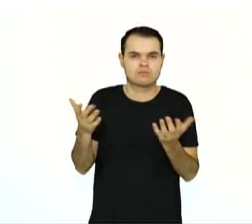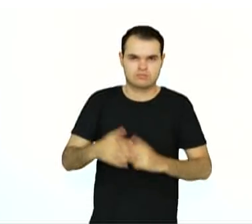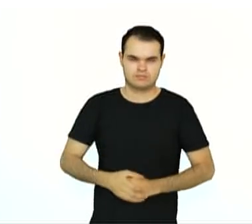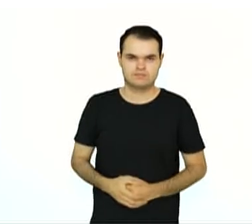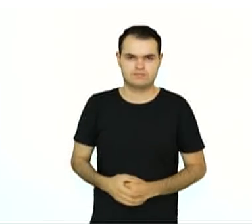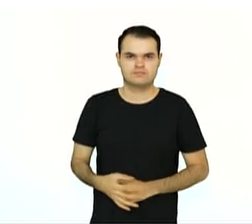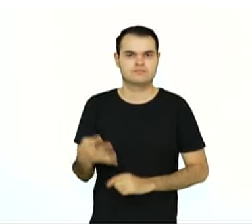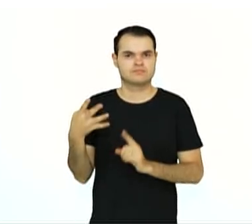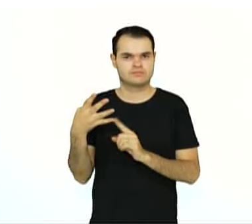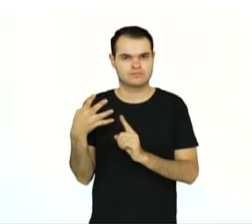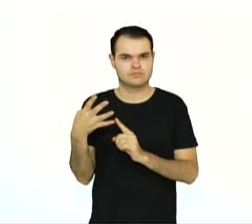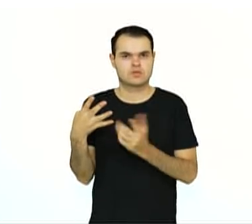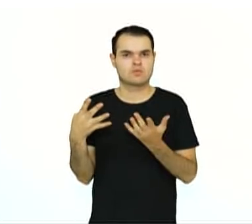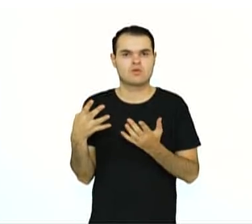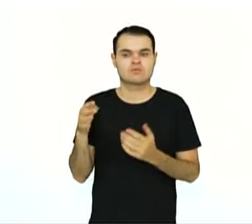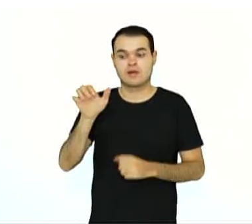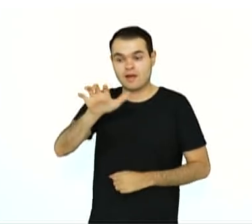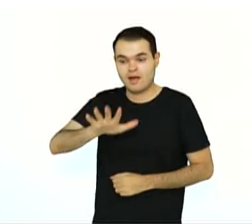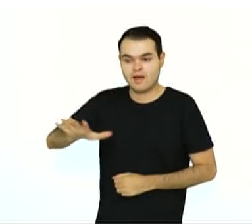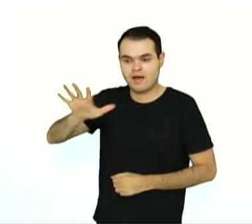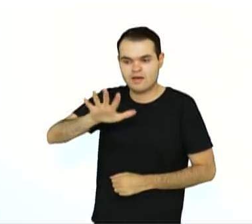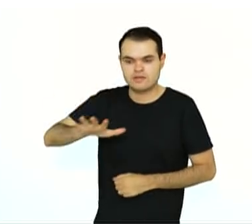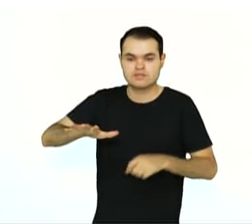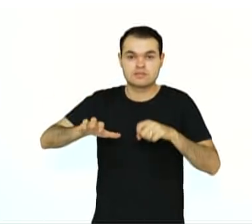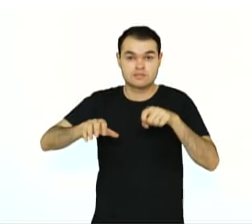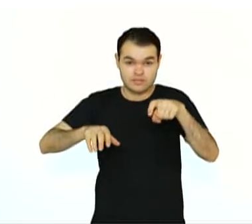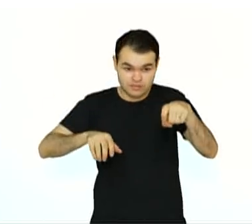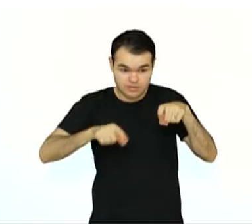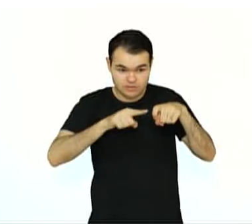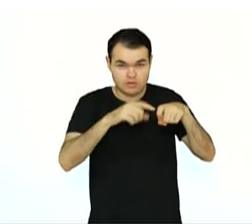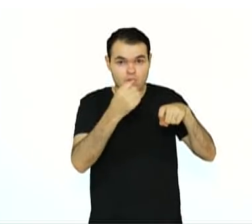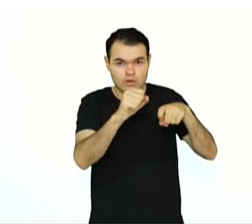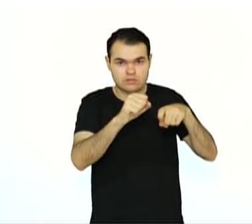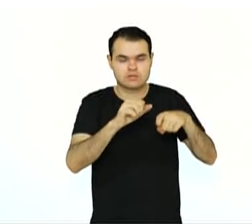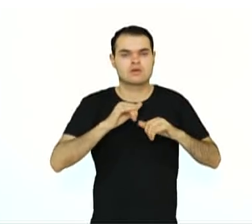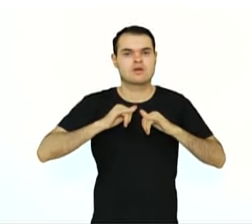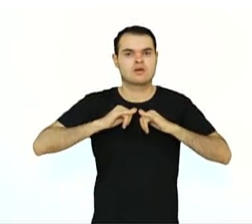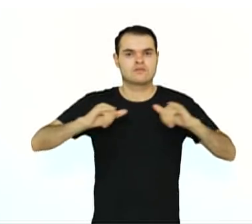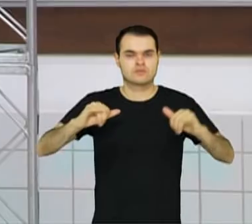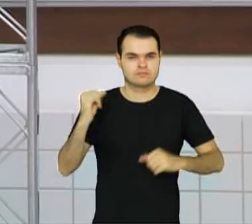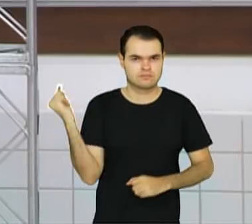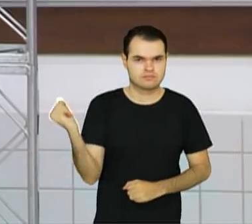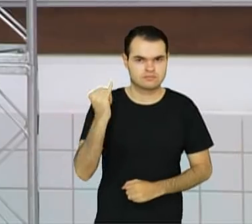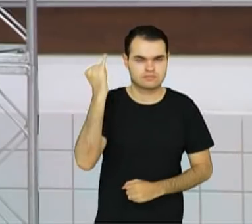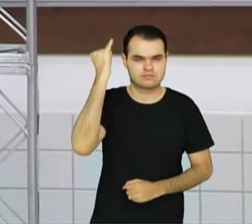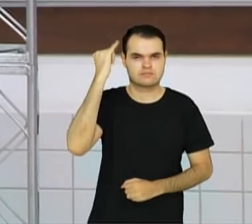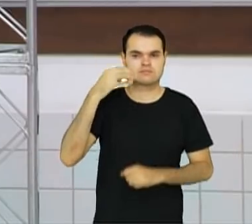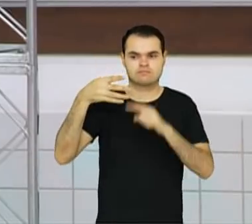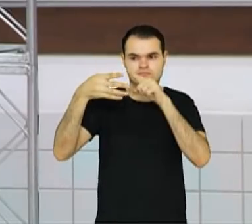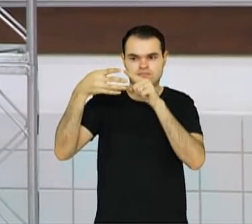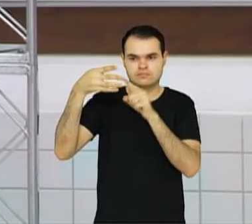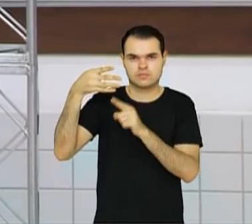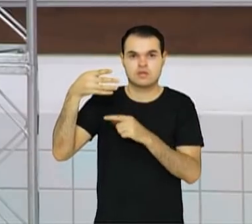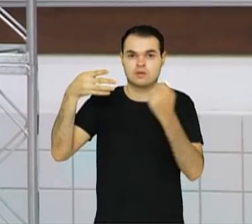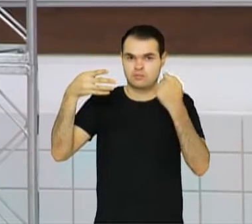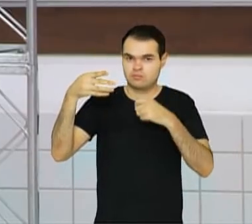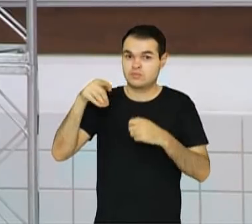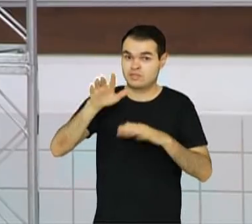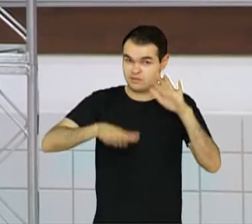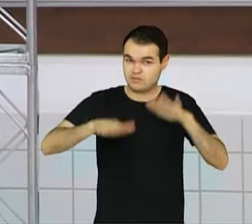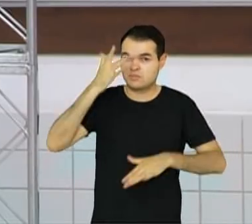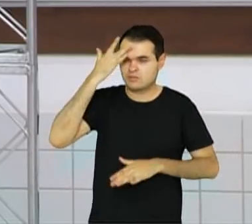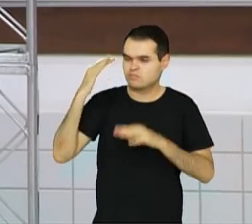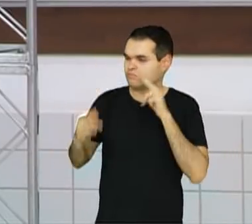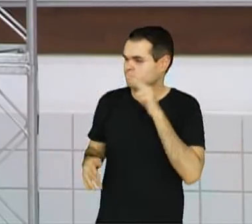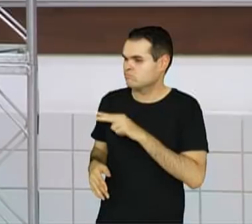D, qual é a área do retângulo se x for 8 metros? Aviso importante. Tem gente que não presta muita atenção no que está sendo